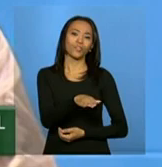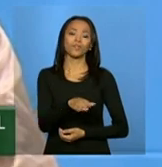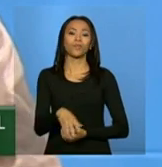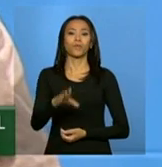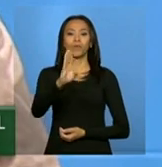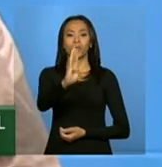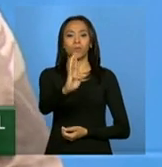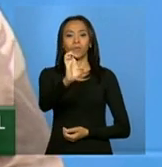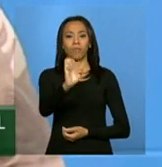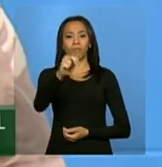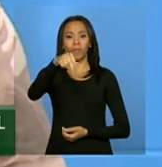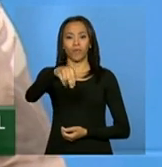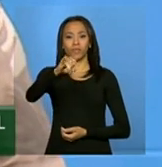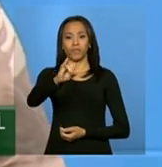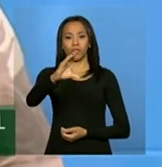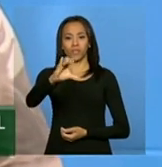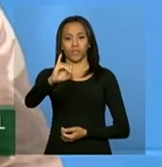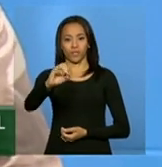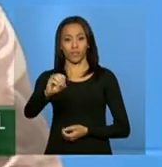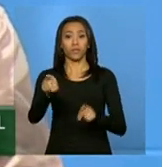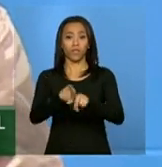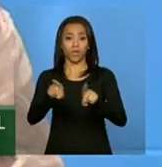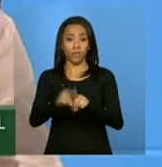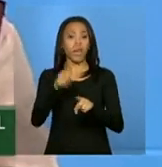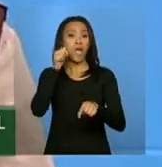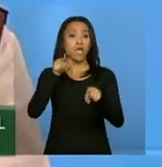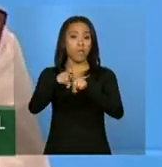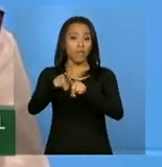Benício, e a irmã dele, Lúcia.